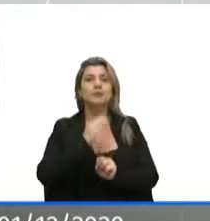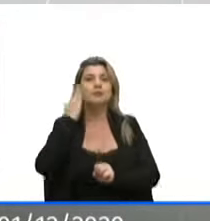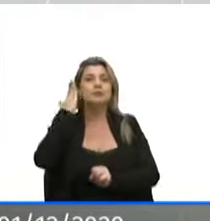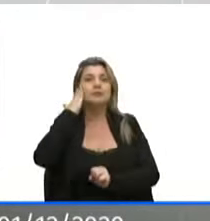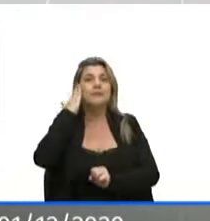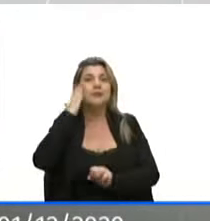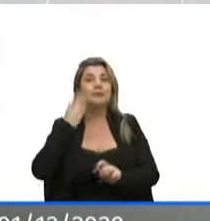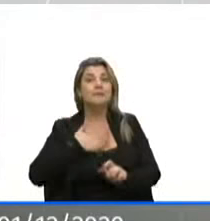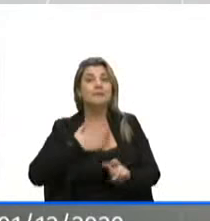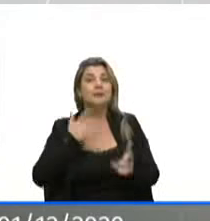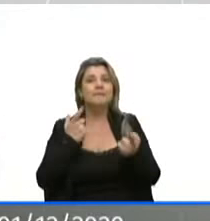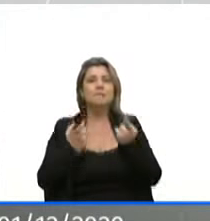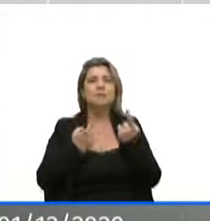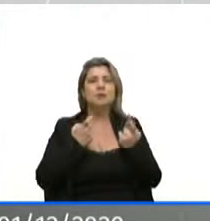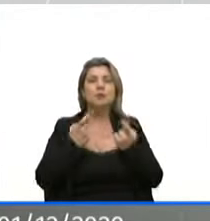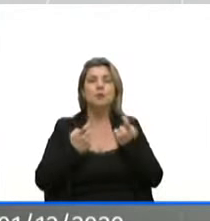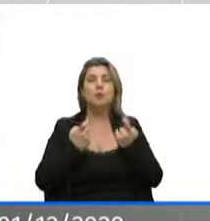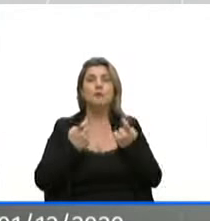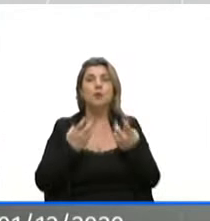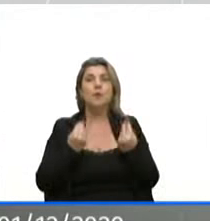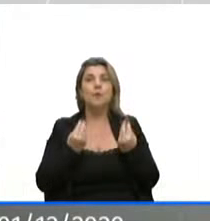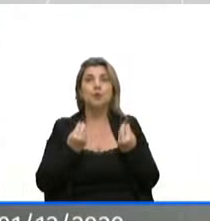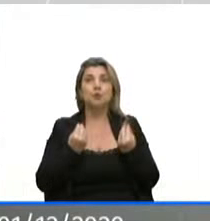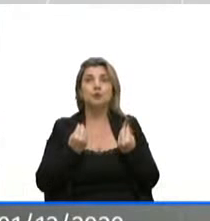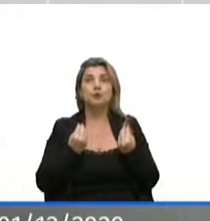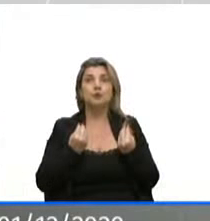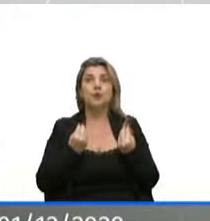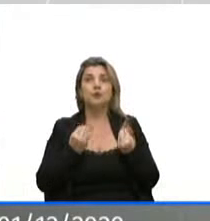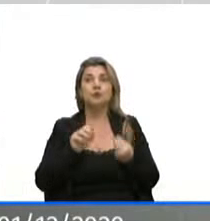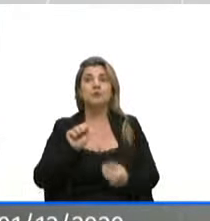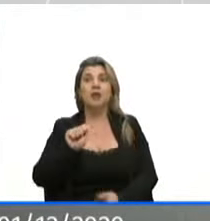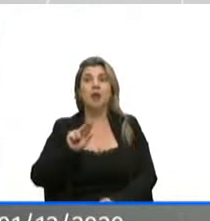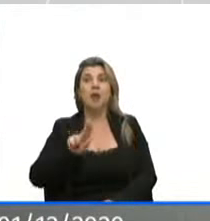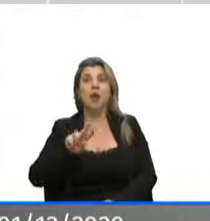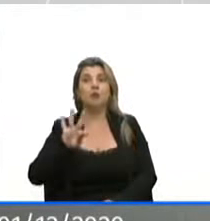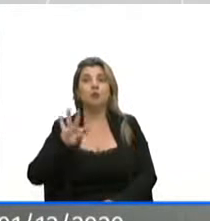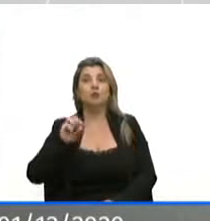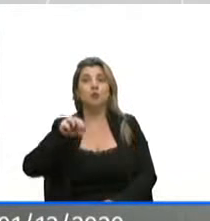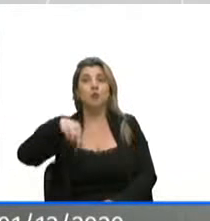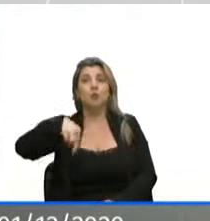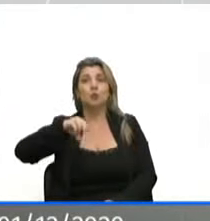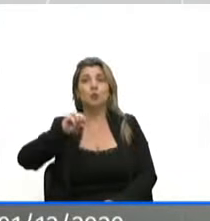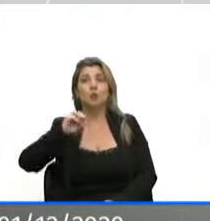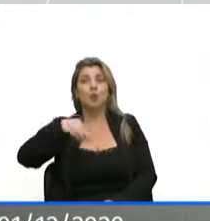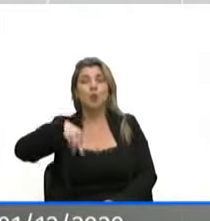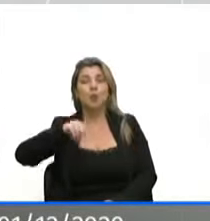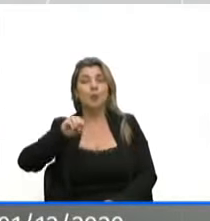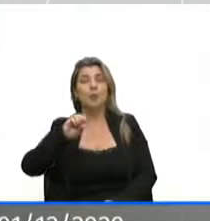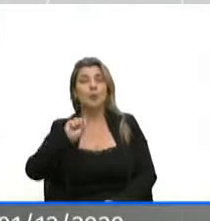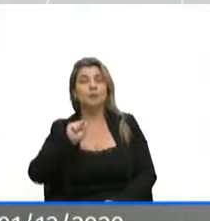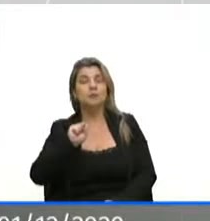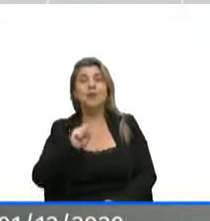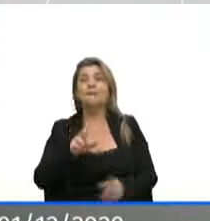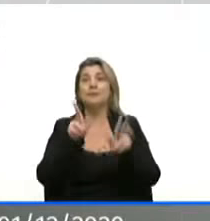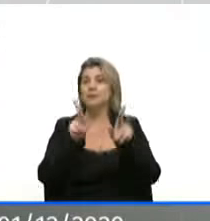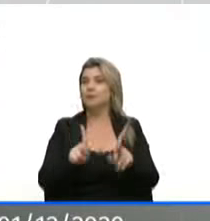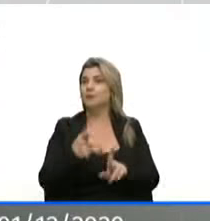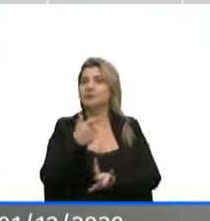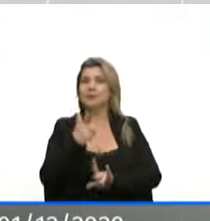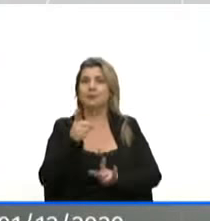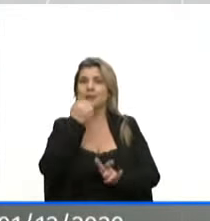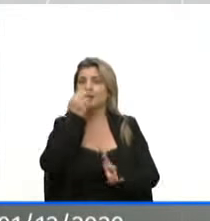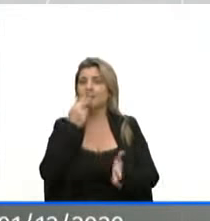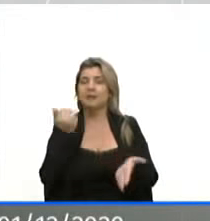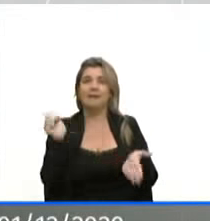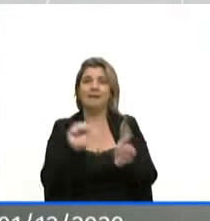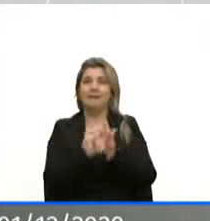e a minha preocupação muito é com os autônomos, que esse setor tem muitos autônomos, pessoas que não têm carteira de trabalho assinada,